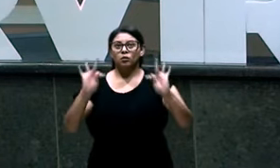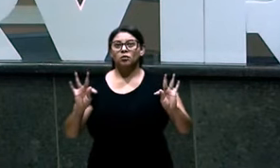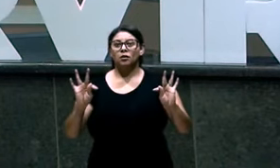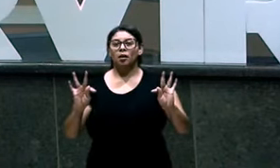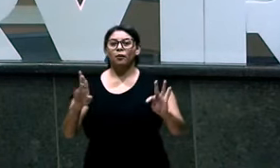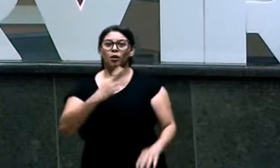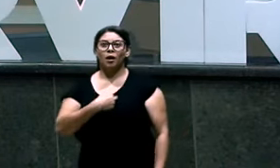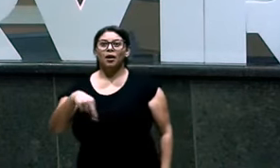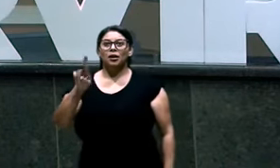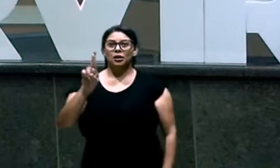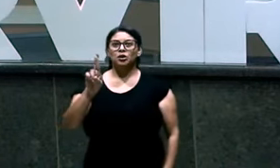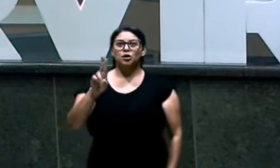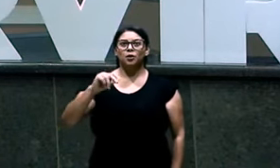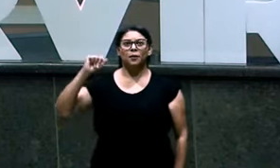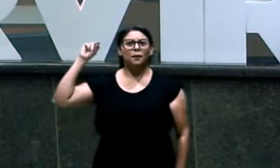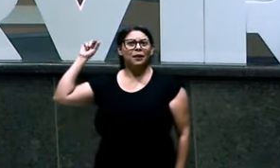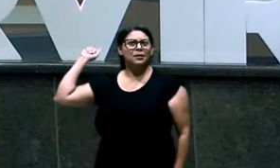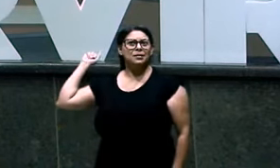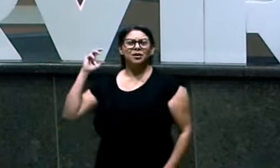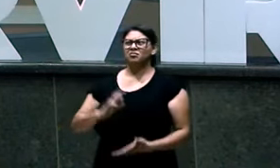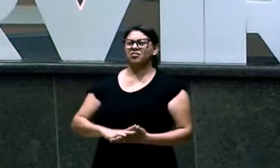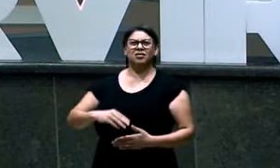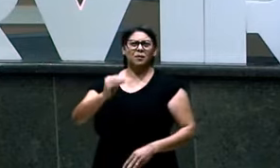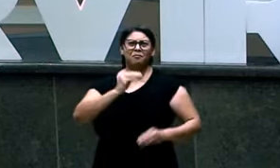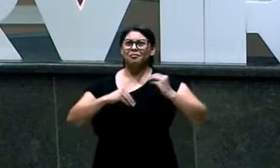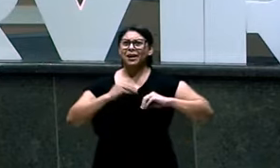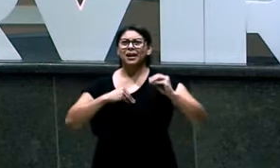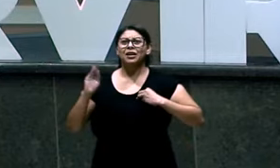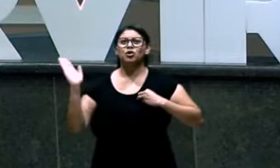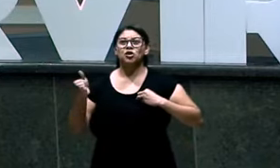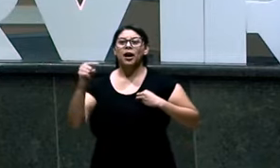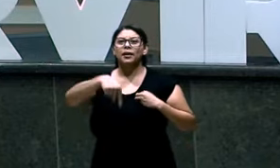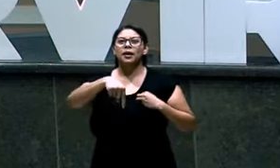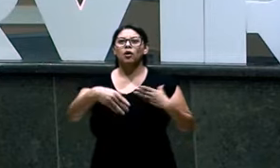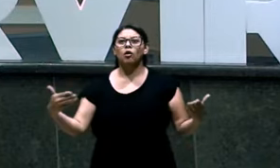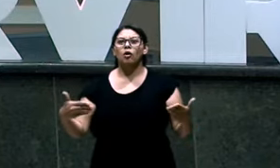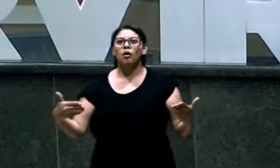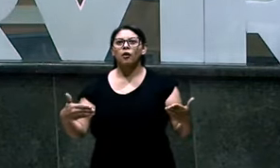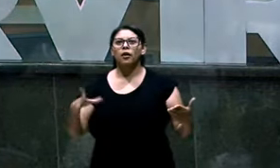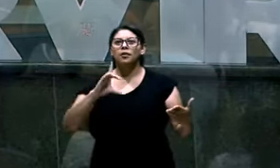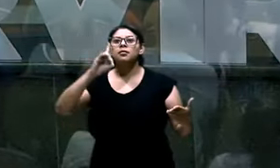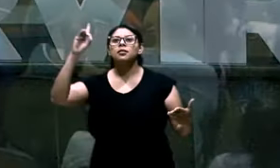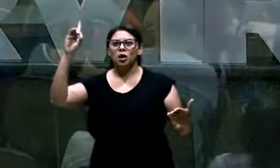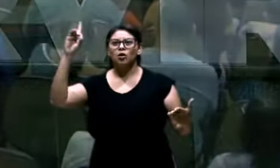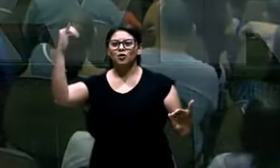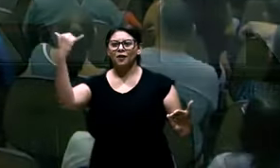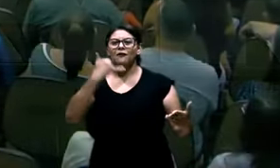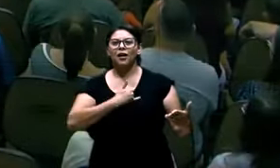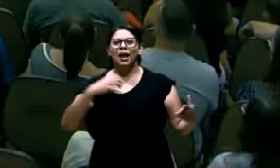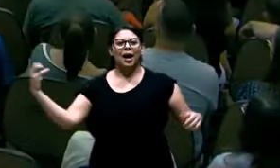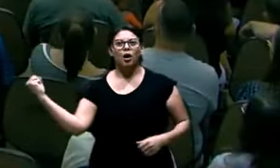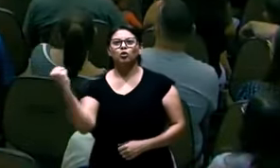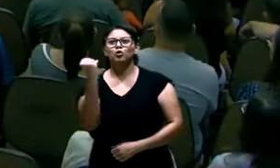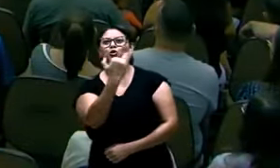fala mais aqui, lá dentro está corrompido. Mas e agora? Deus não vai falar? A um novo endereço, e o endereço do culto